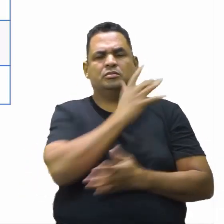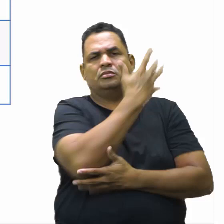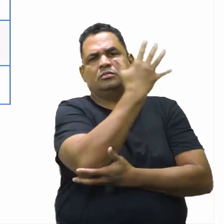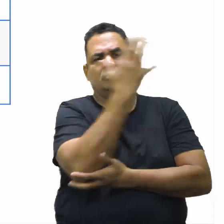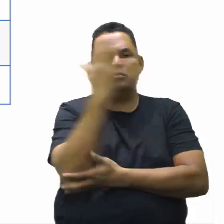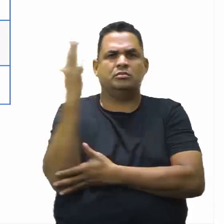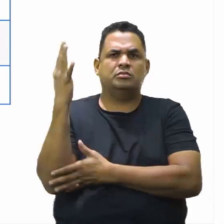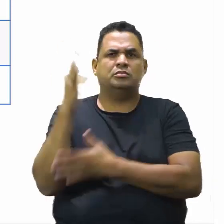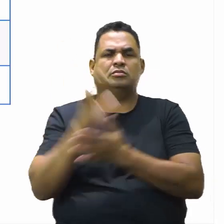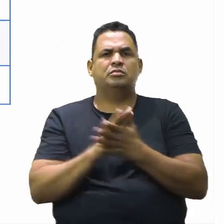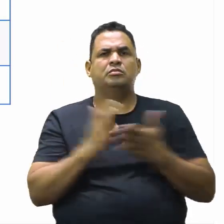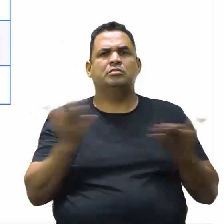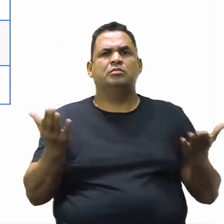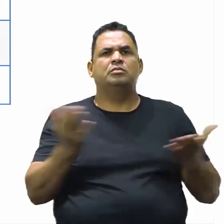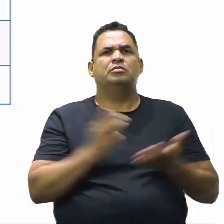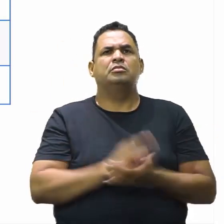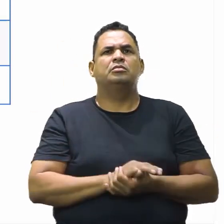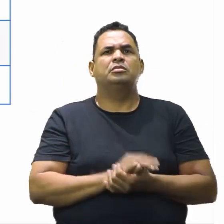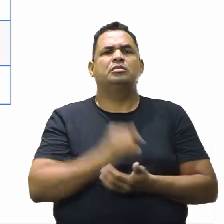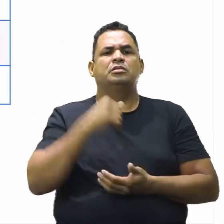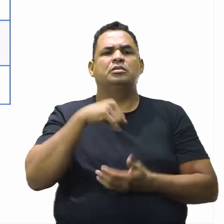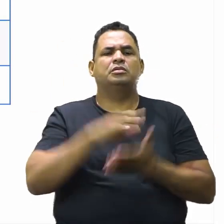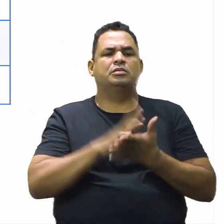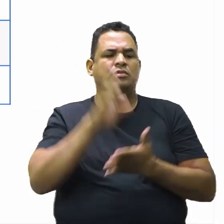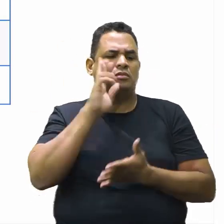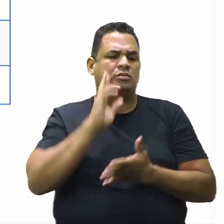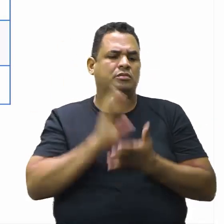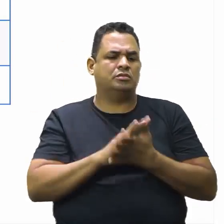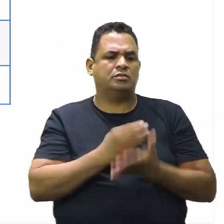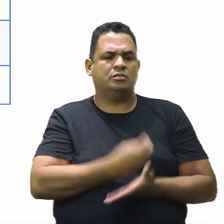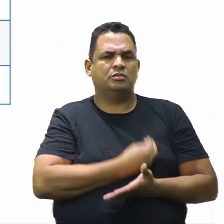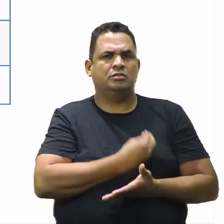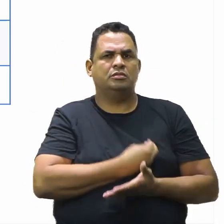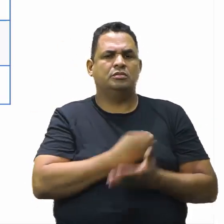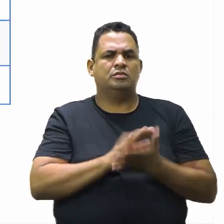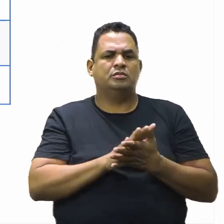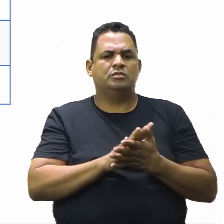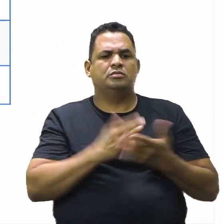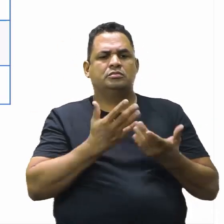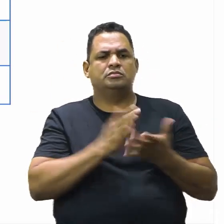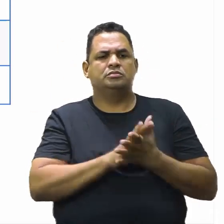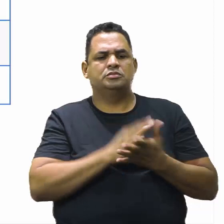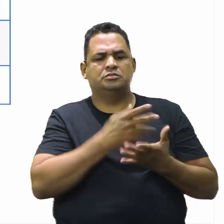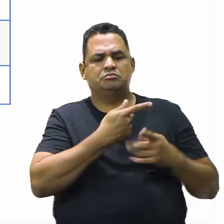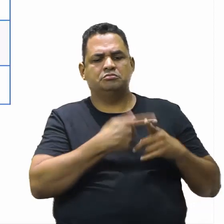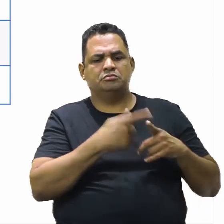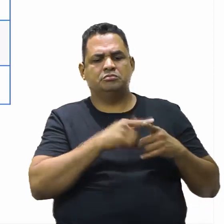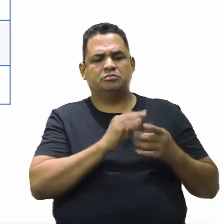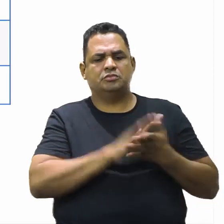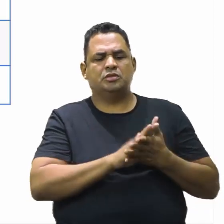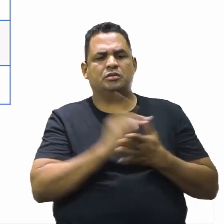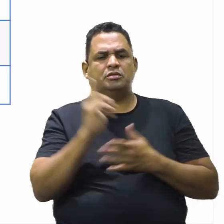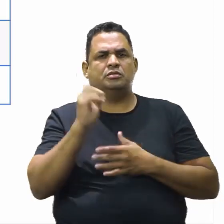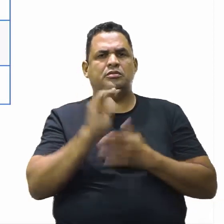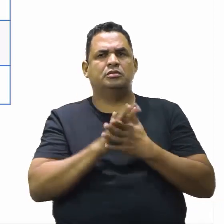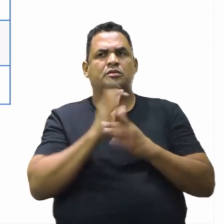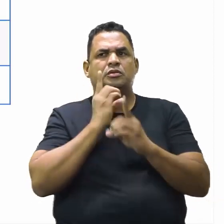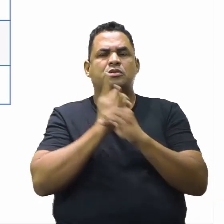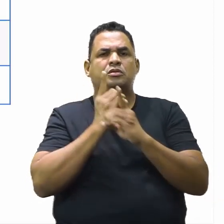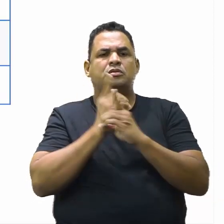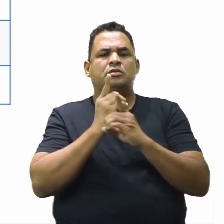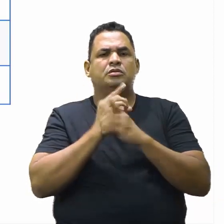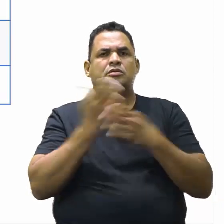floresta aqui do estado de Rondônia presente, os acidentes geográficos, por isso que a gente vai encontrar